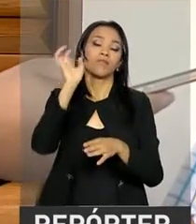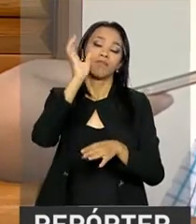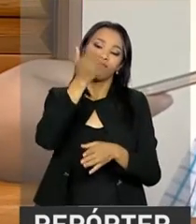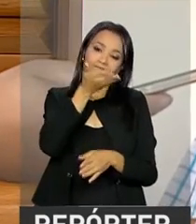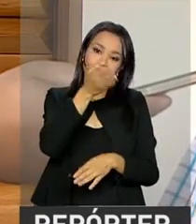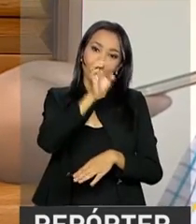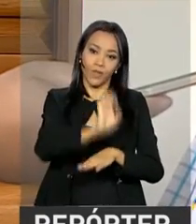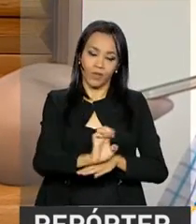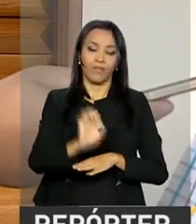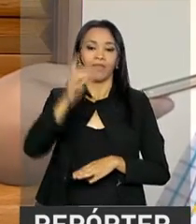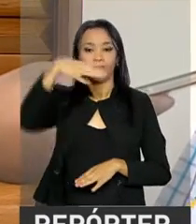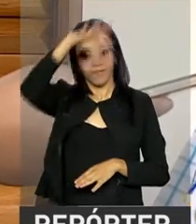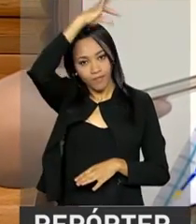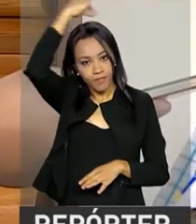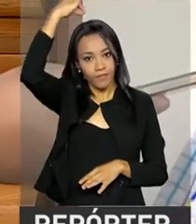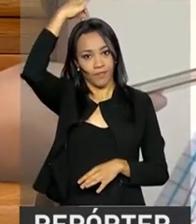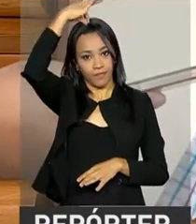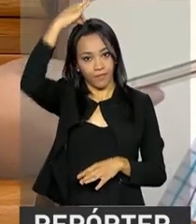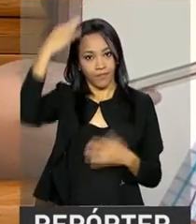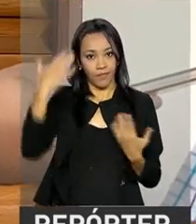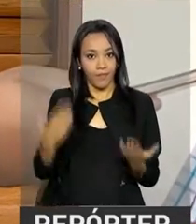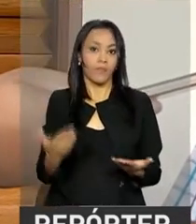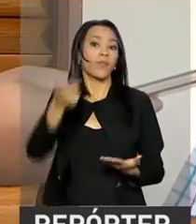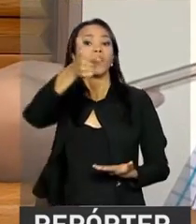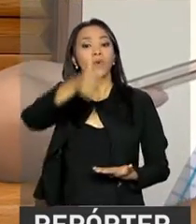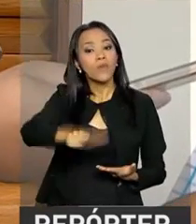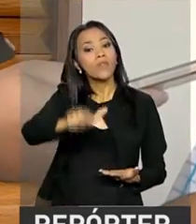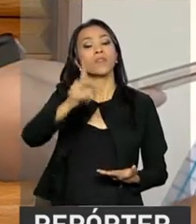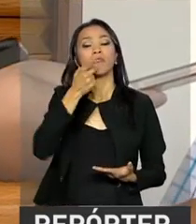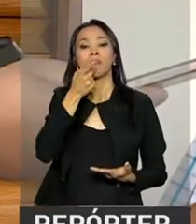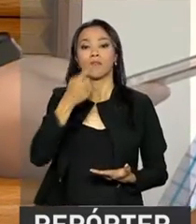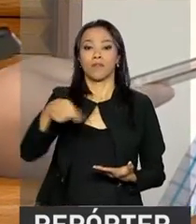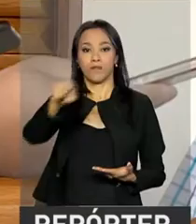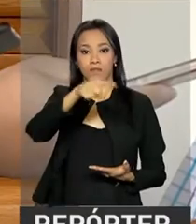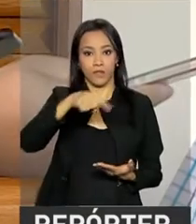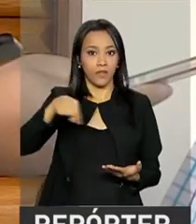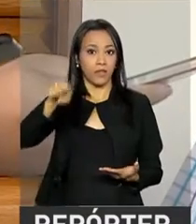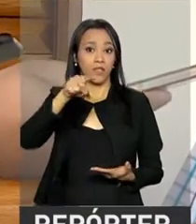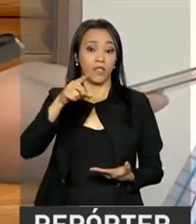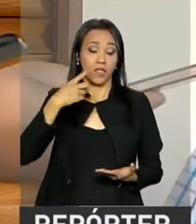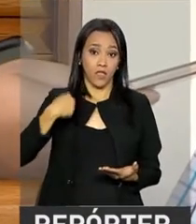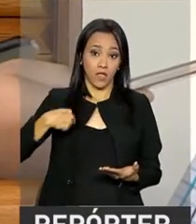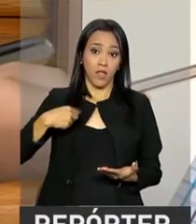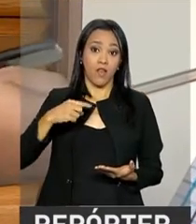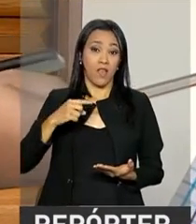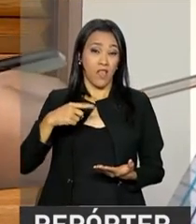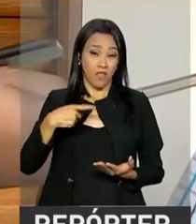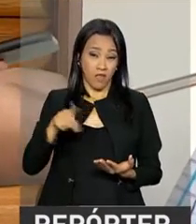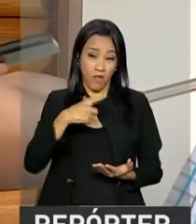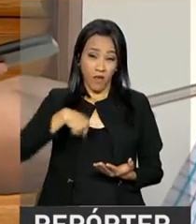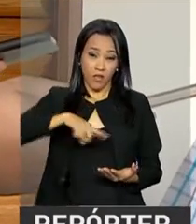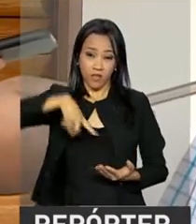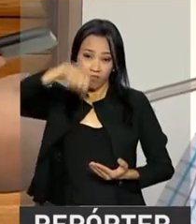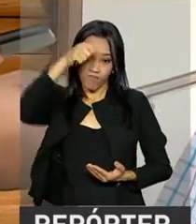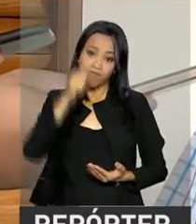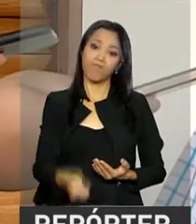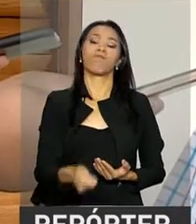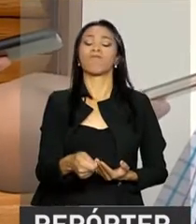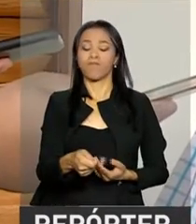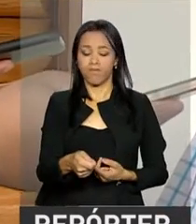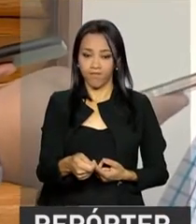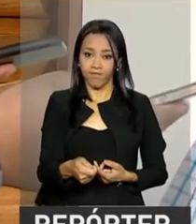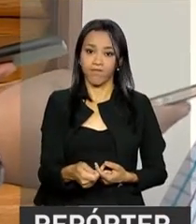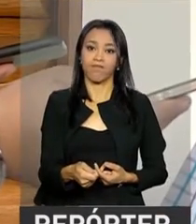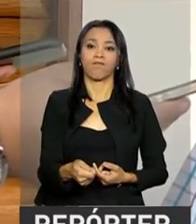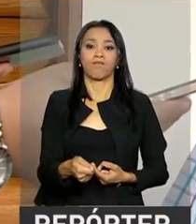do espírito santo e reitero nosso recado nós seremos inflexíveis e absolutamente